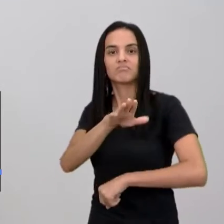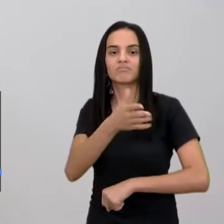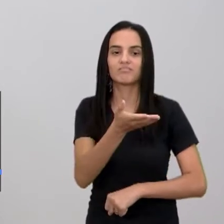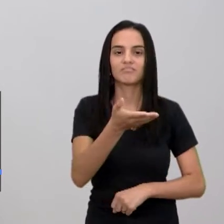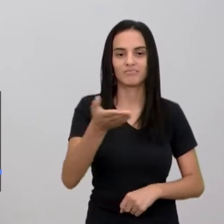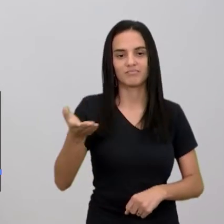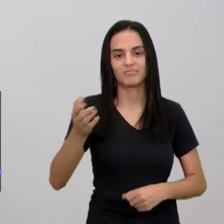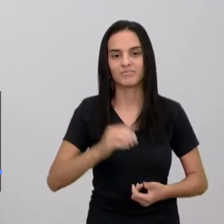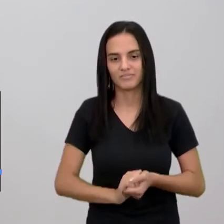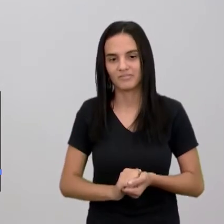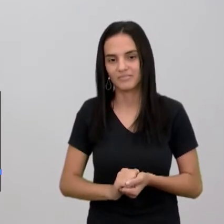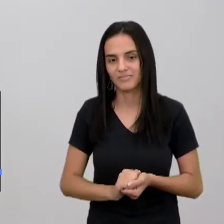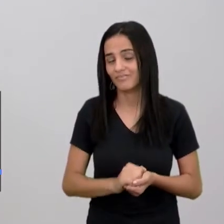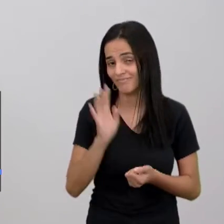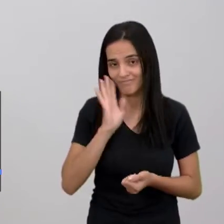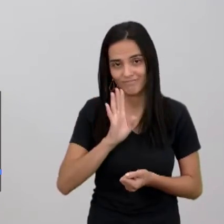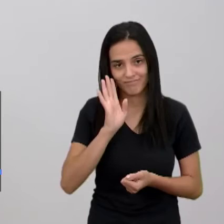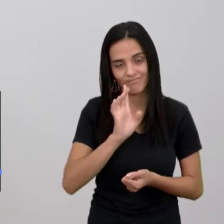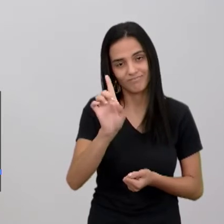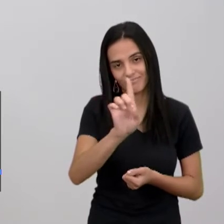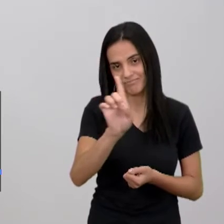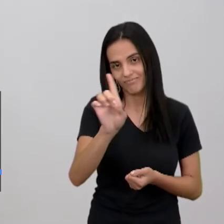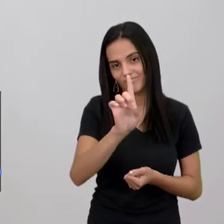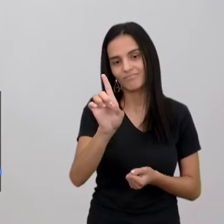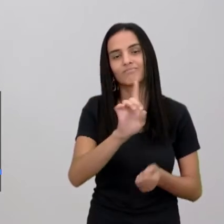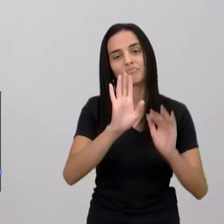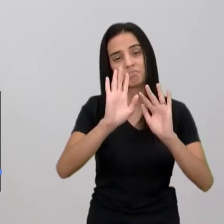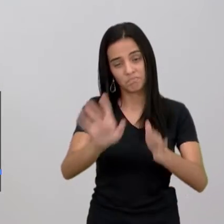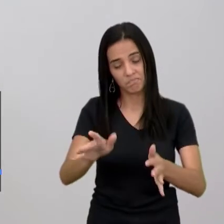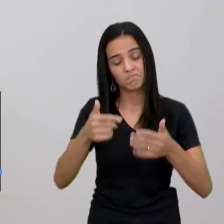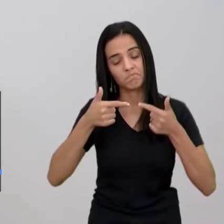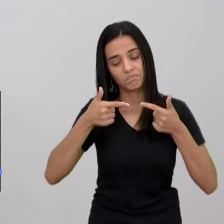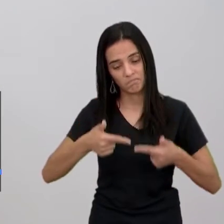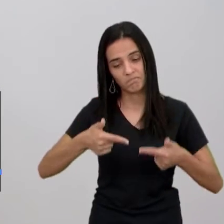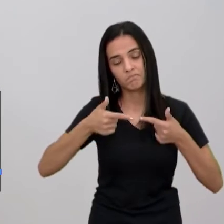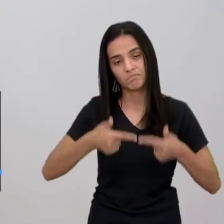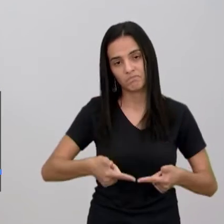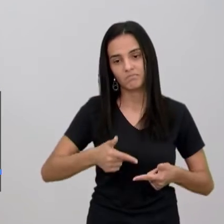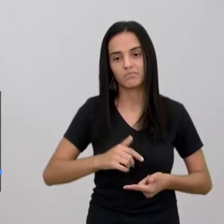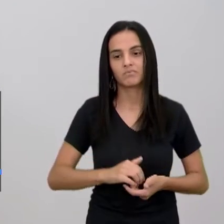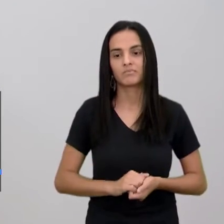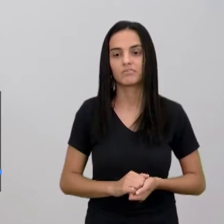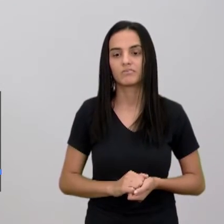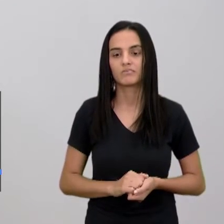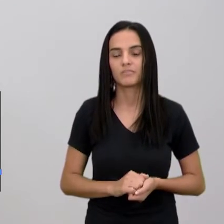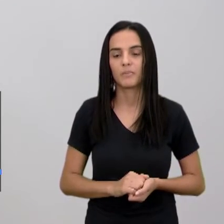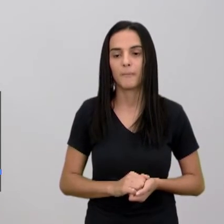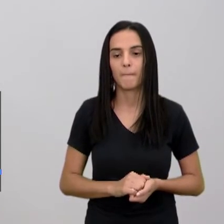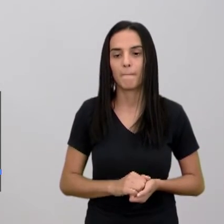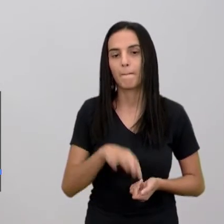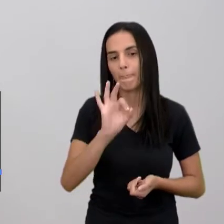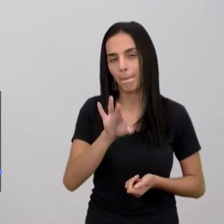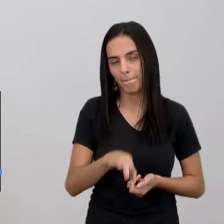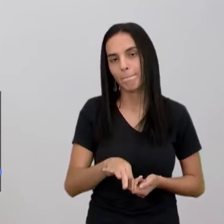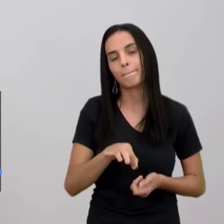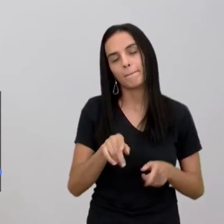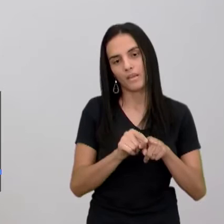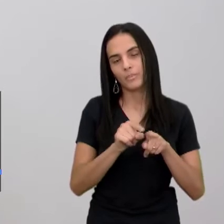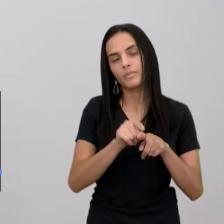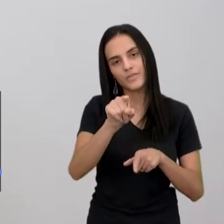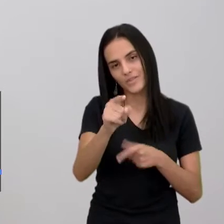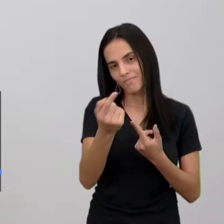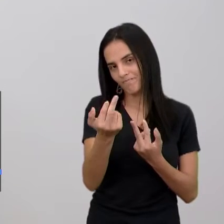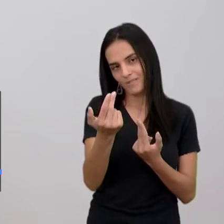aluninha, isso não é legal, isso já ficou cafona, isso já não tem mais nada a ver, e tenho certeza também que você